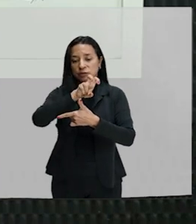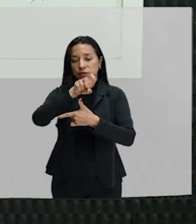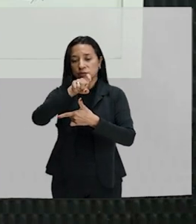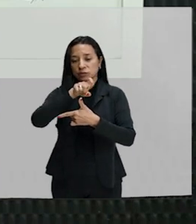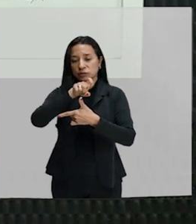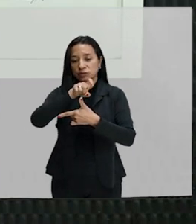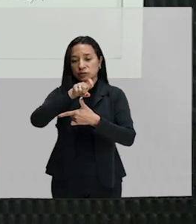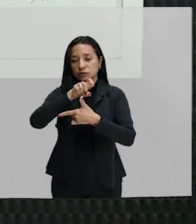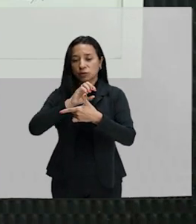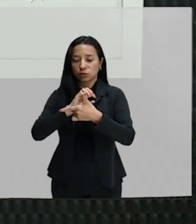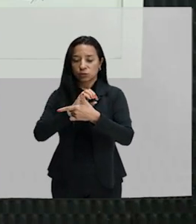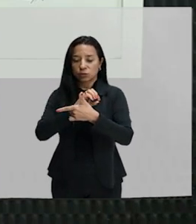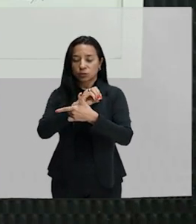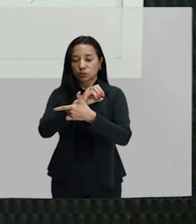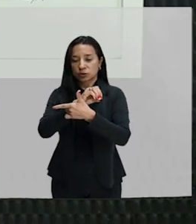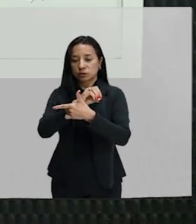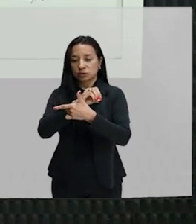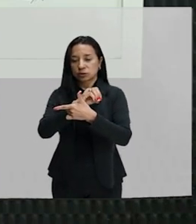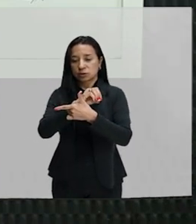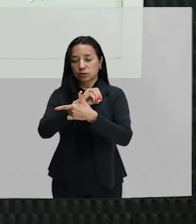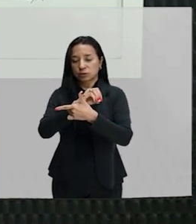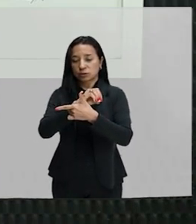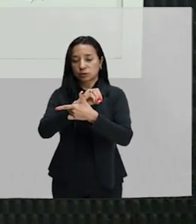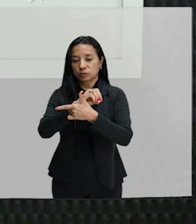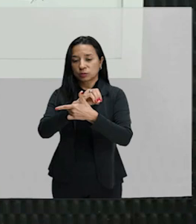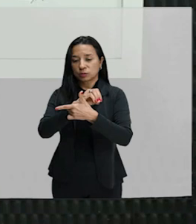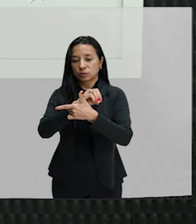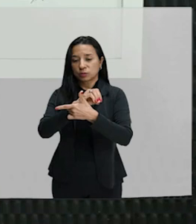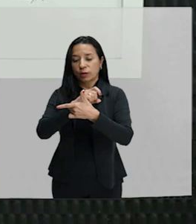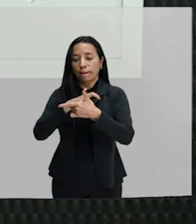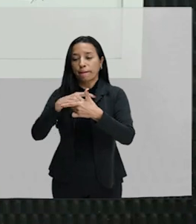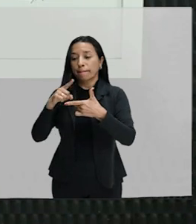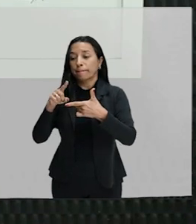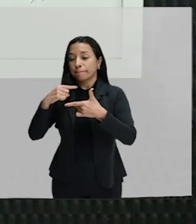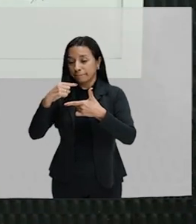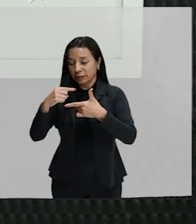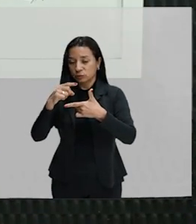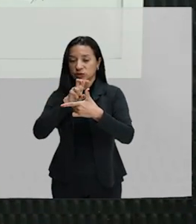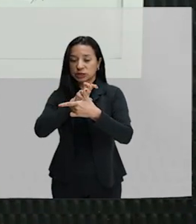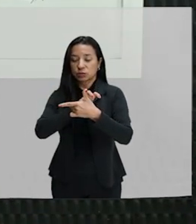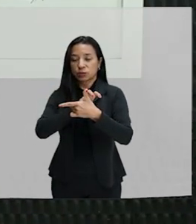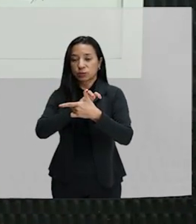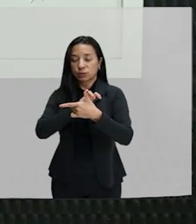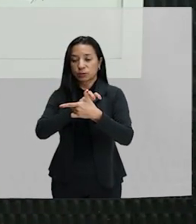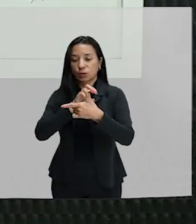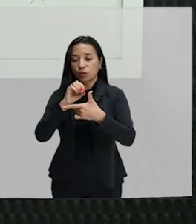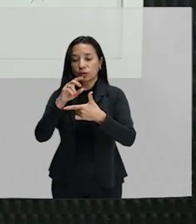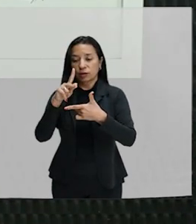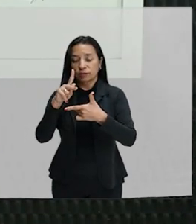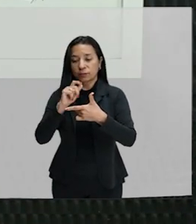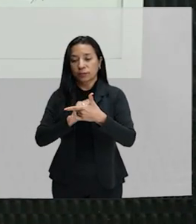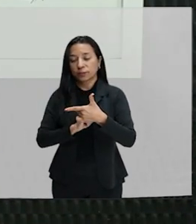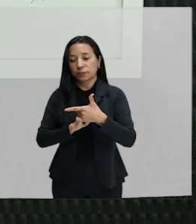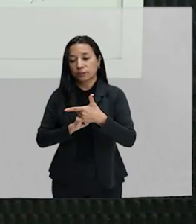for 0 gra aqui corresponde a -5 Ok